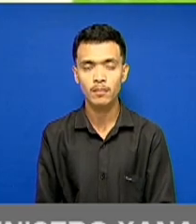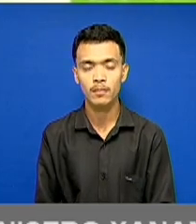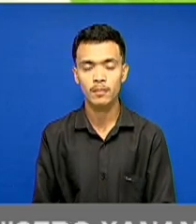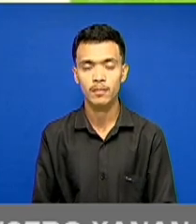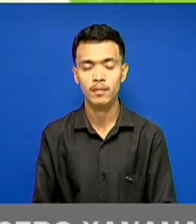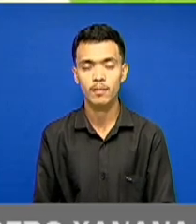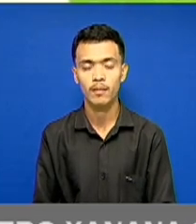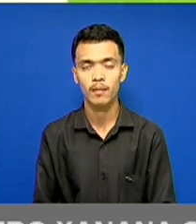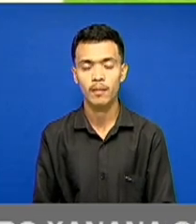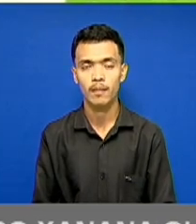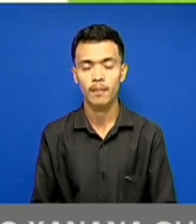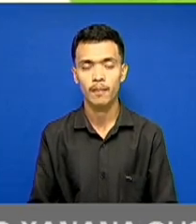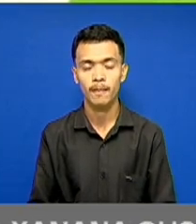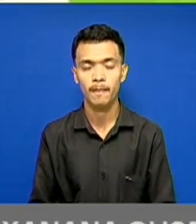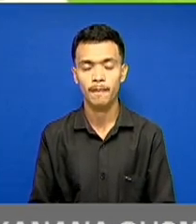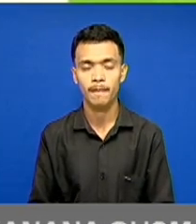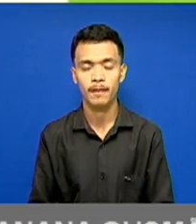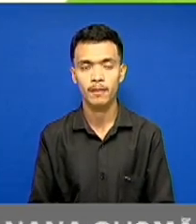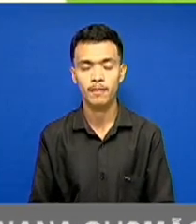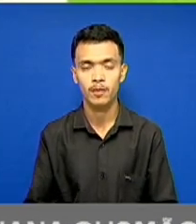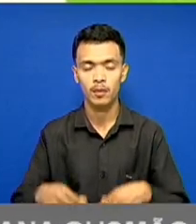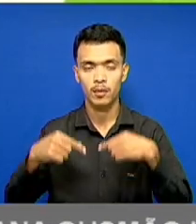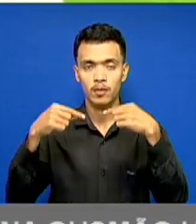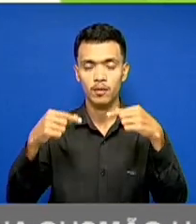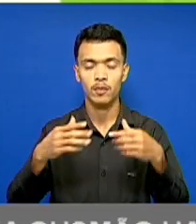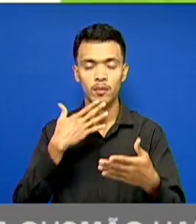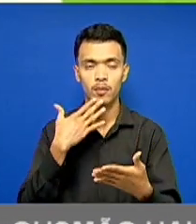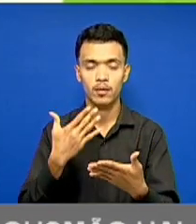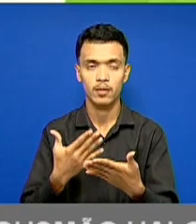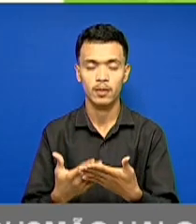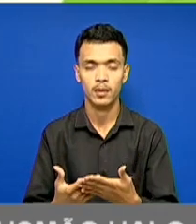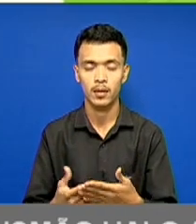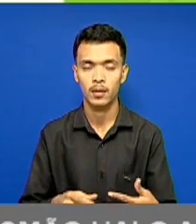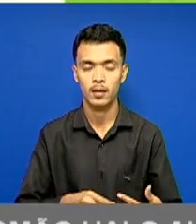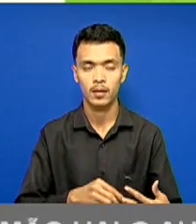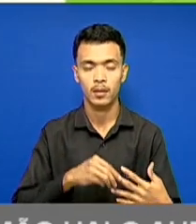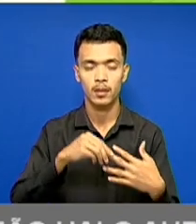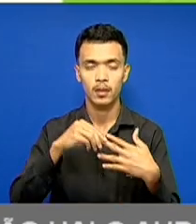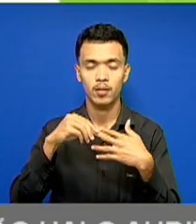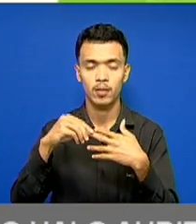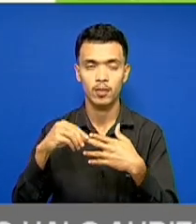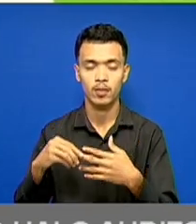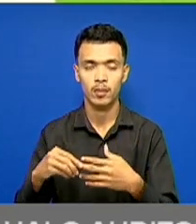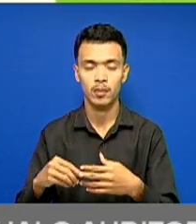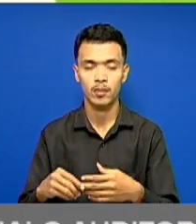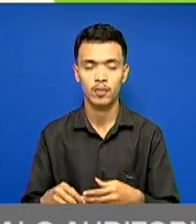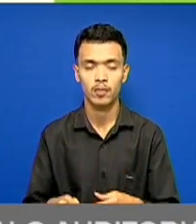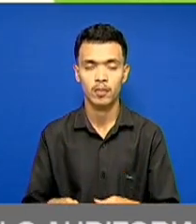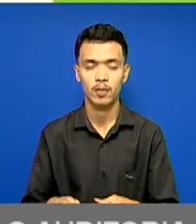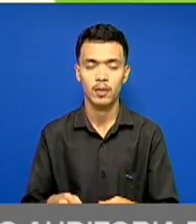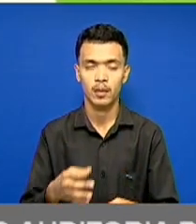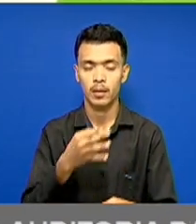hadia crescimento euris ne ode fo produção ne bema dia lulu asa produção aihan